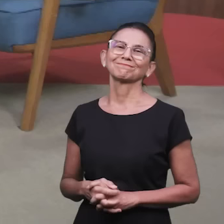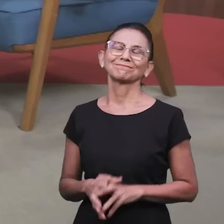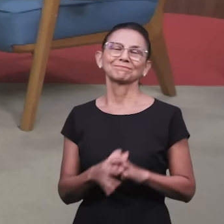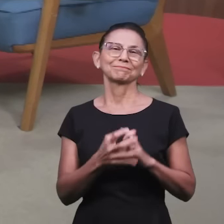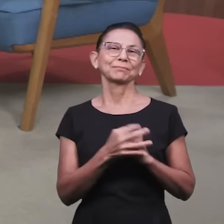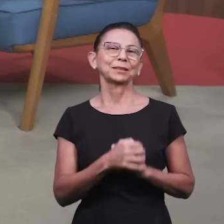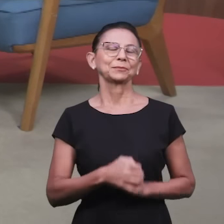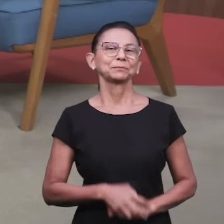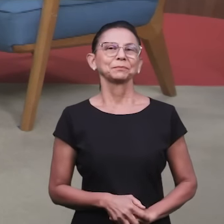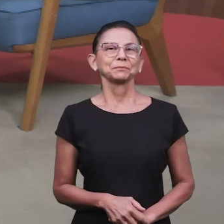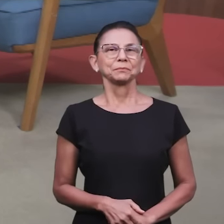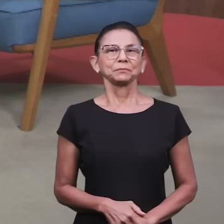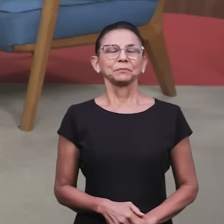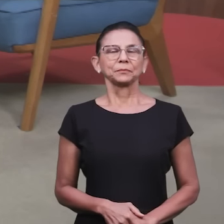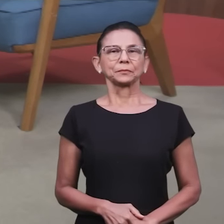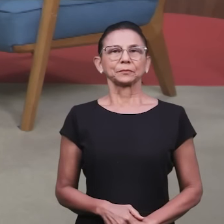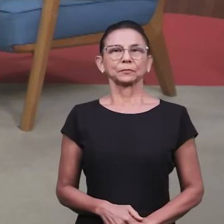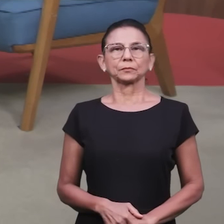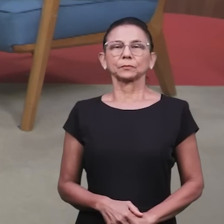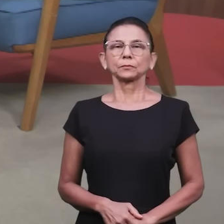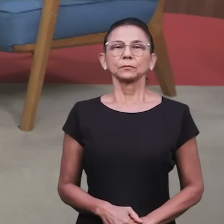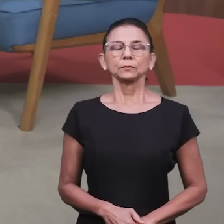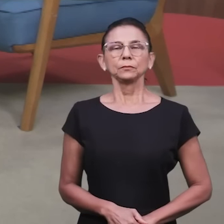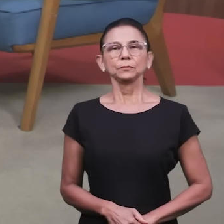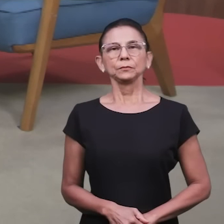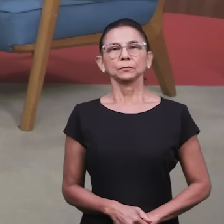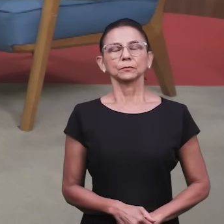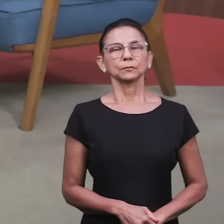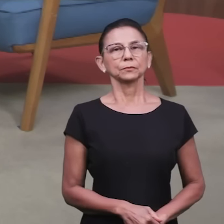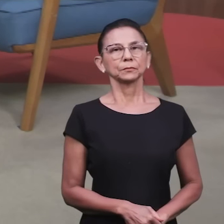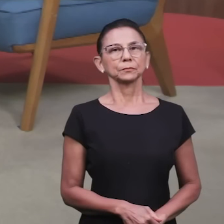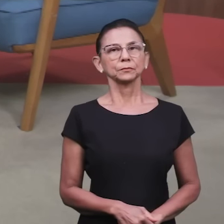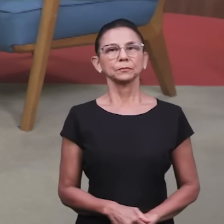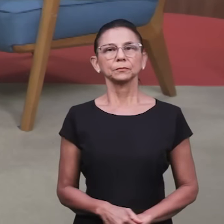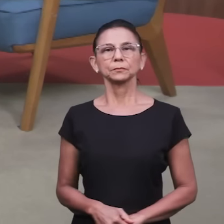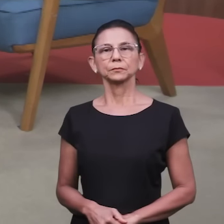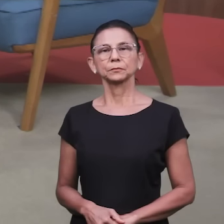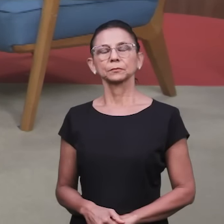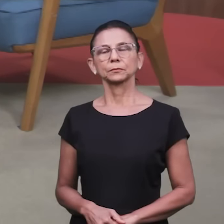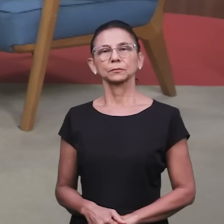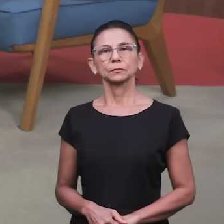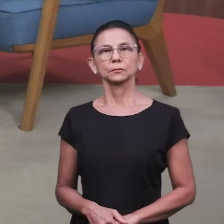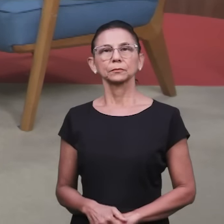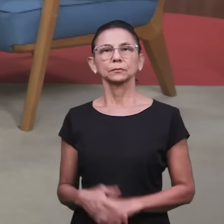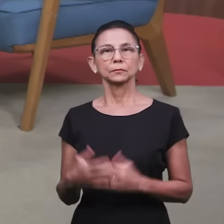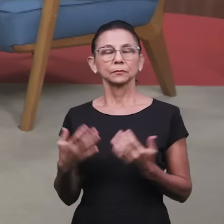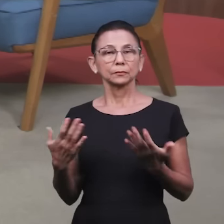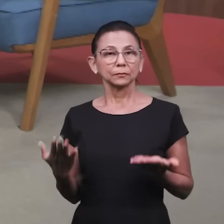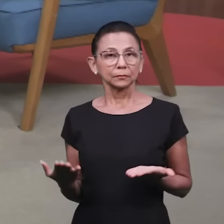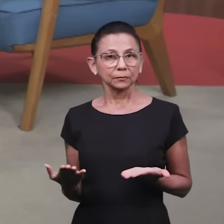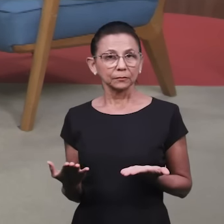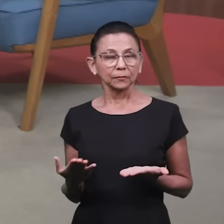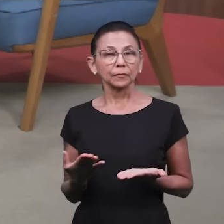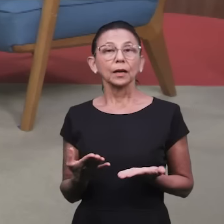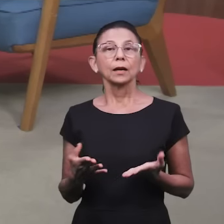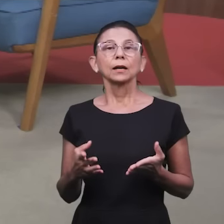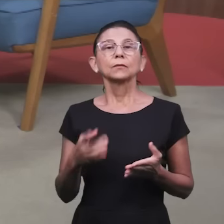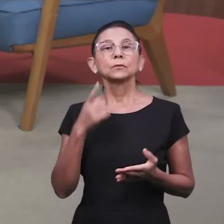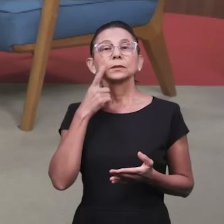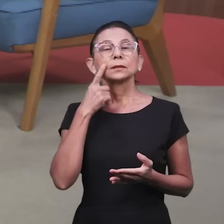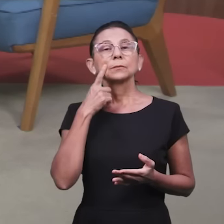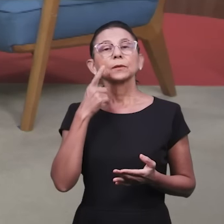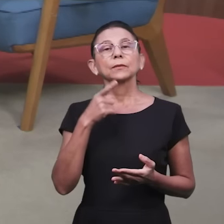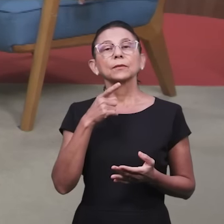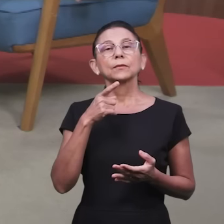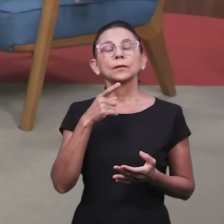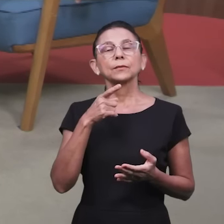Amém. Amém. Então tá aí. Você, ao fazer esse procedimento, você já lê a pergunta, né? Aparece. Já lê,